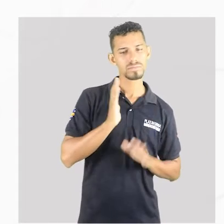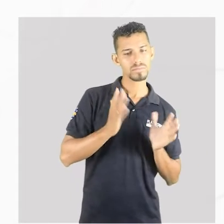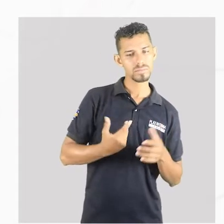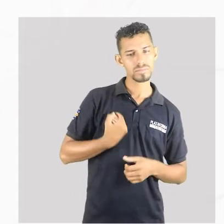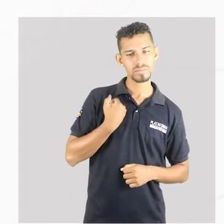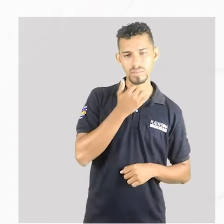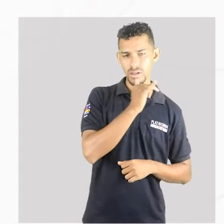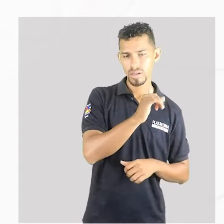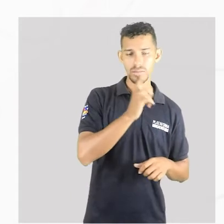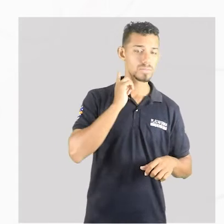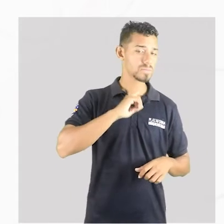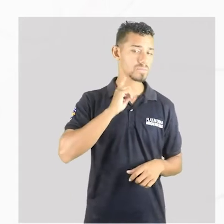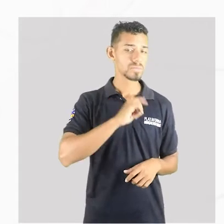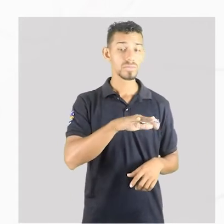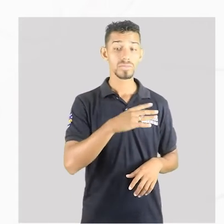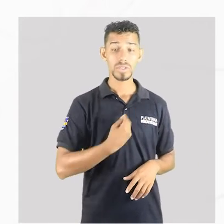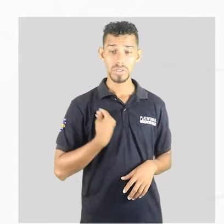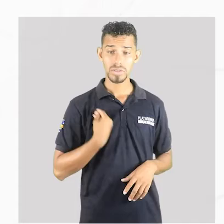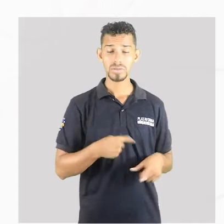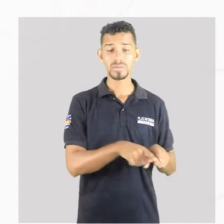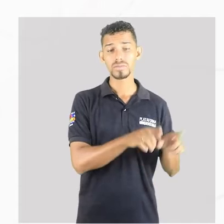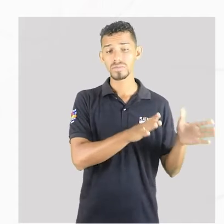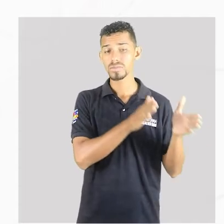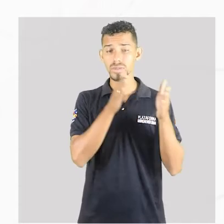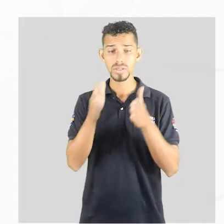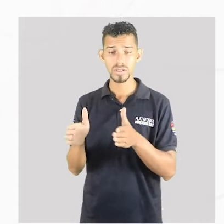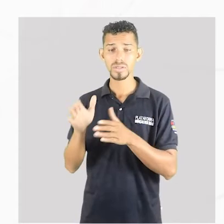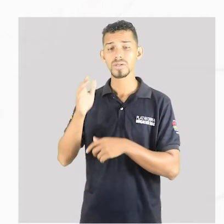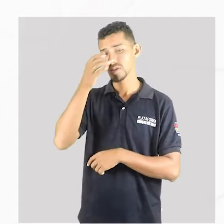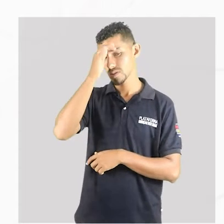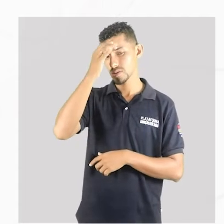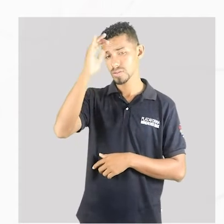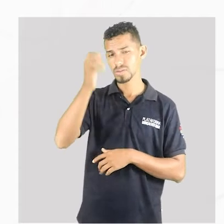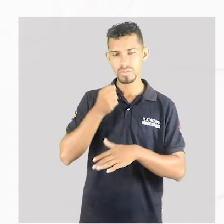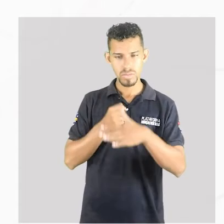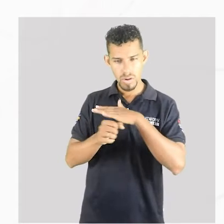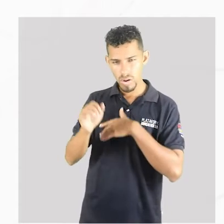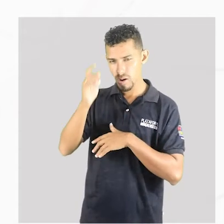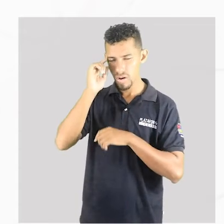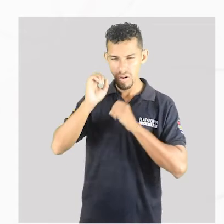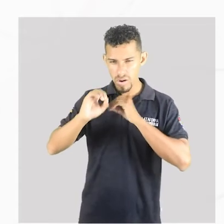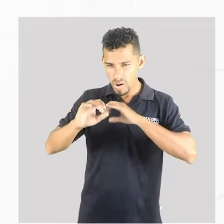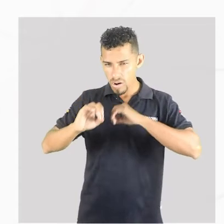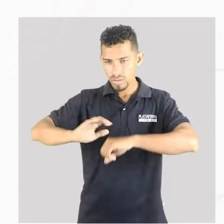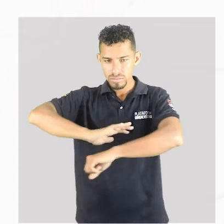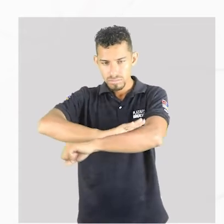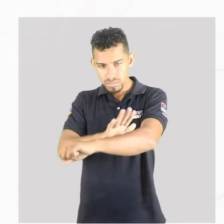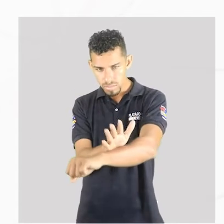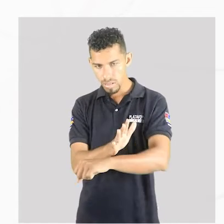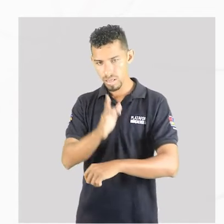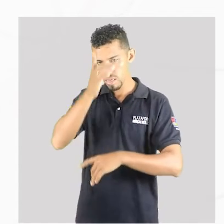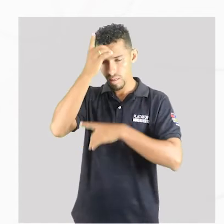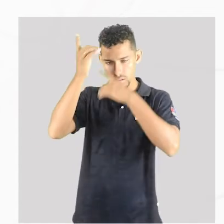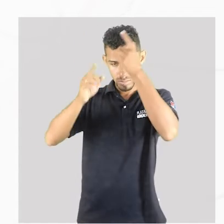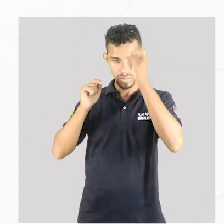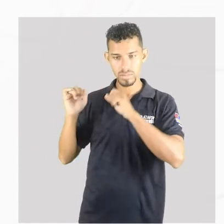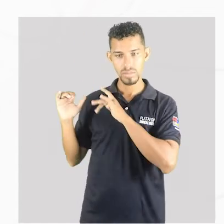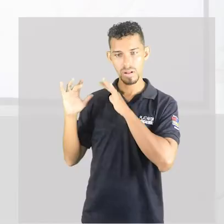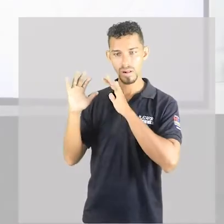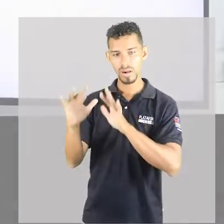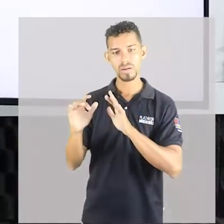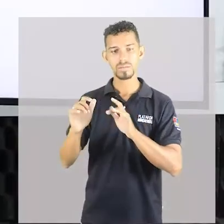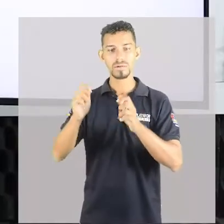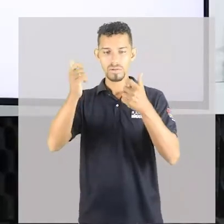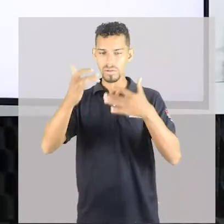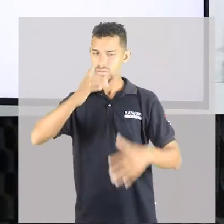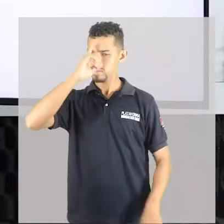existentes. No plano cultural, inculcou valores negativos de fundo racista, que era a ideologia defendida pelos colonizadores para